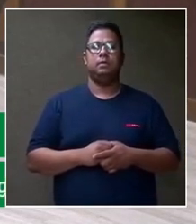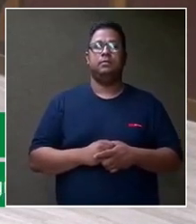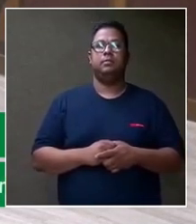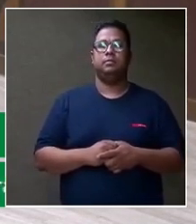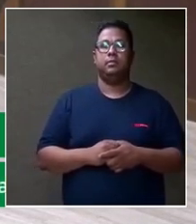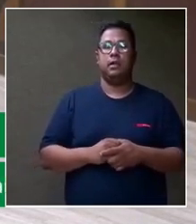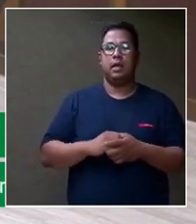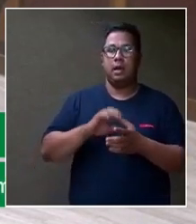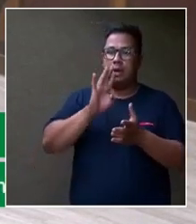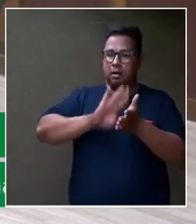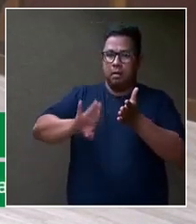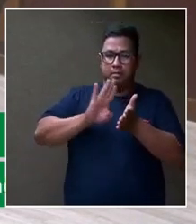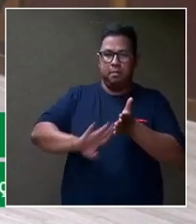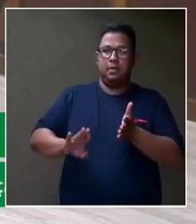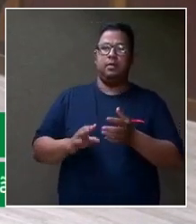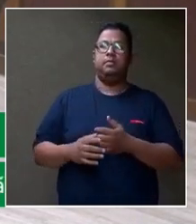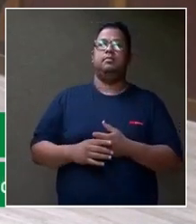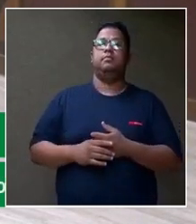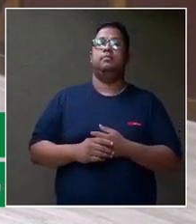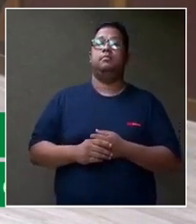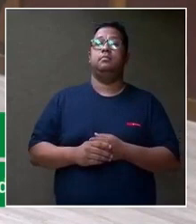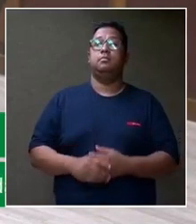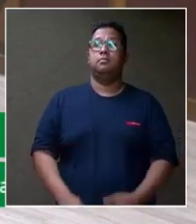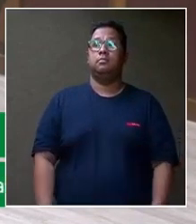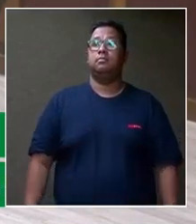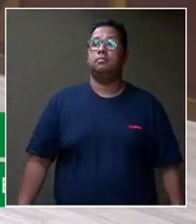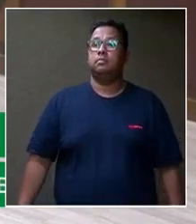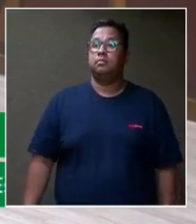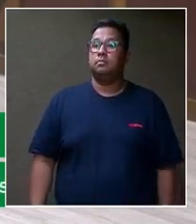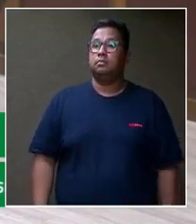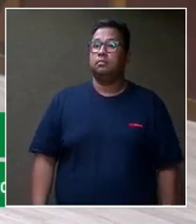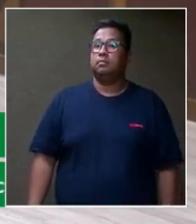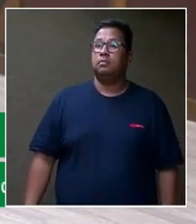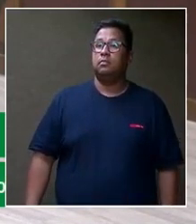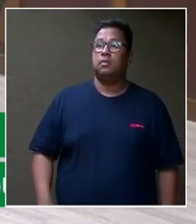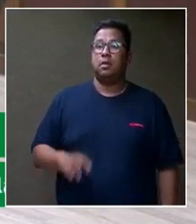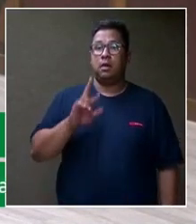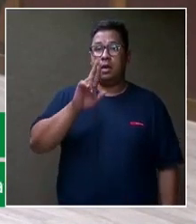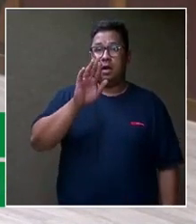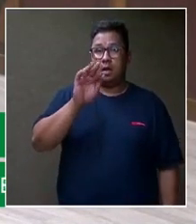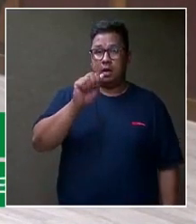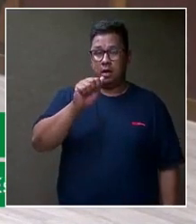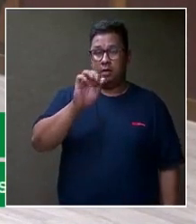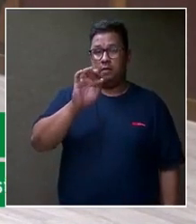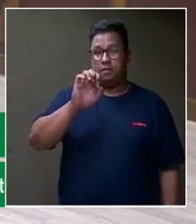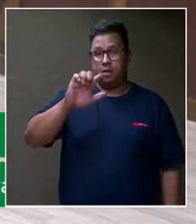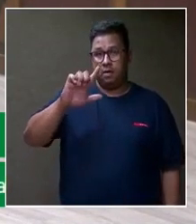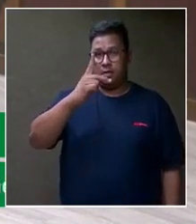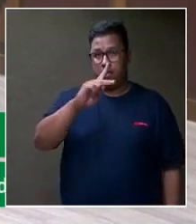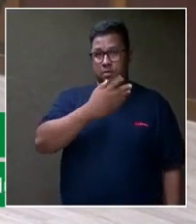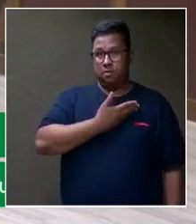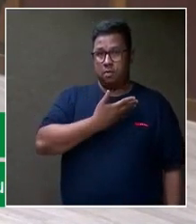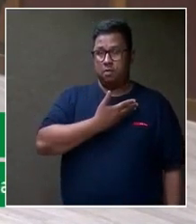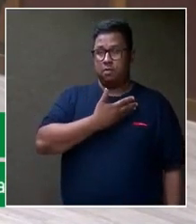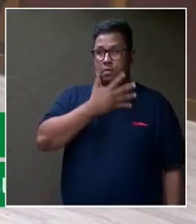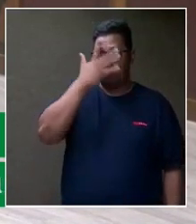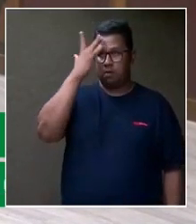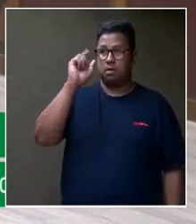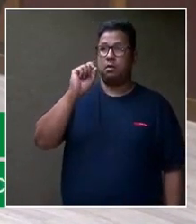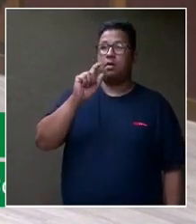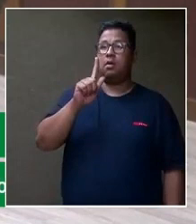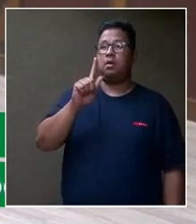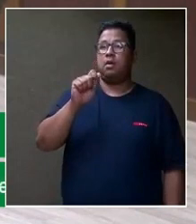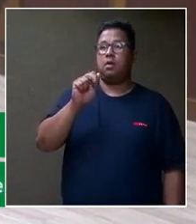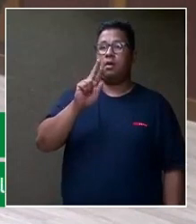sei o que ela apagou, não sei lhe informar. Tá bom. É, o Rafael era seu amigo? Não. Quem é